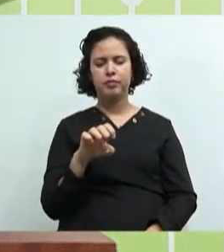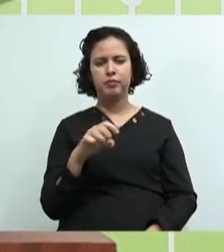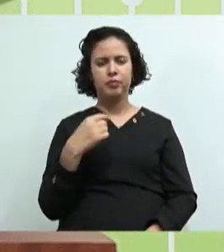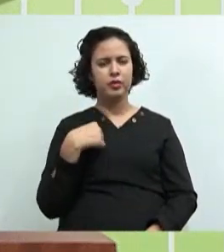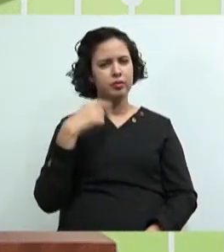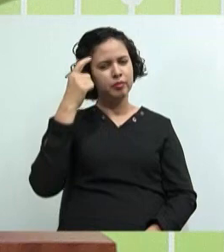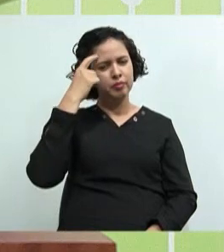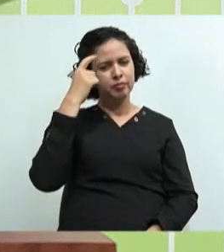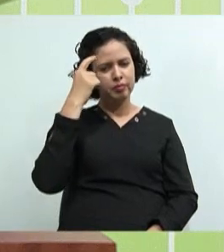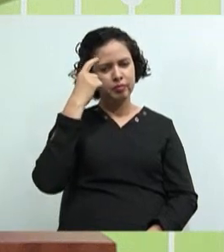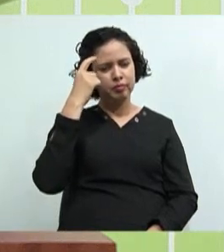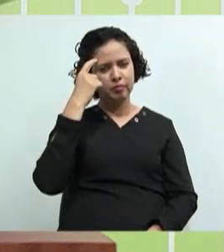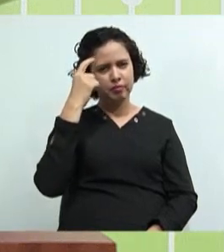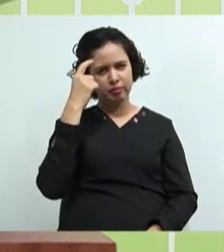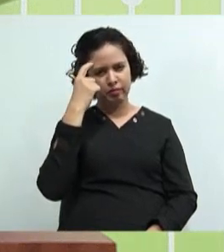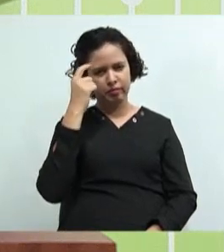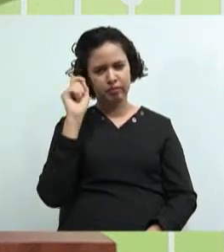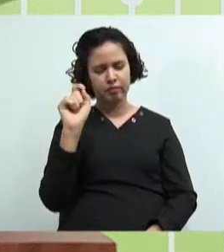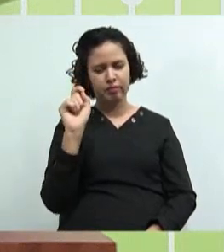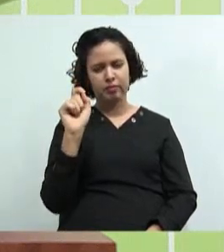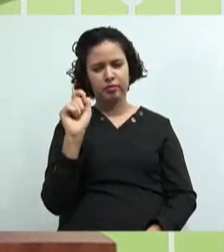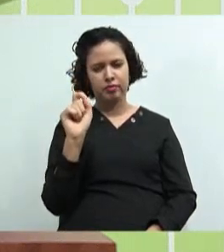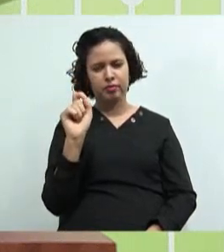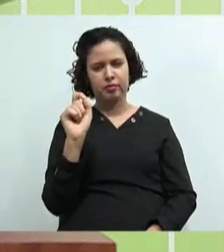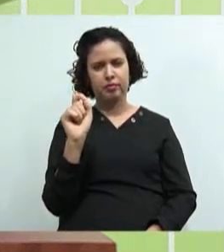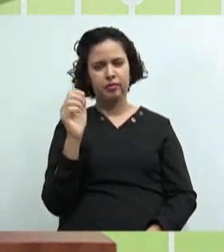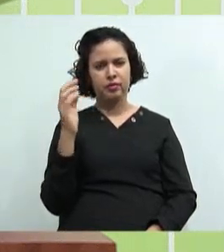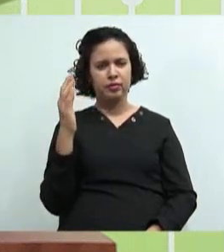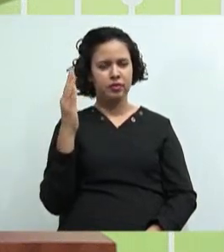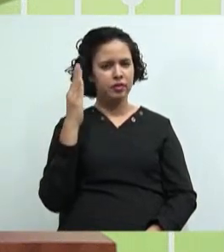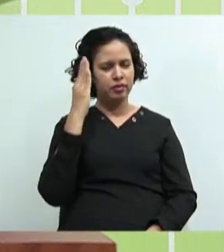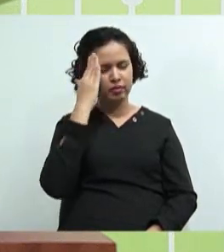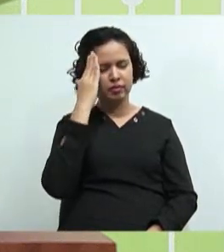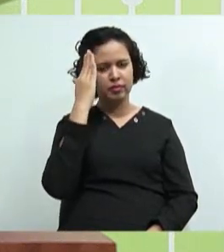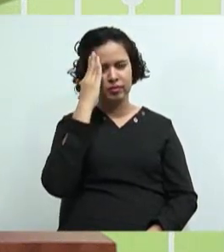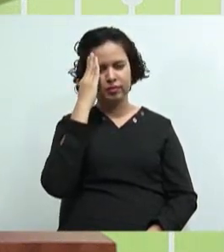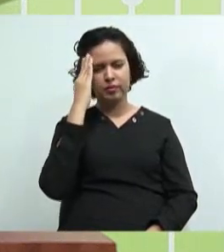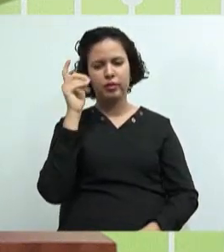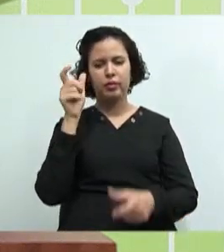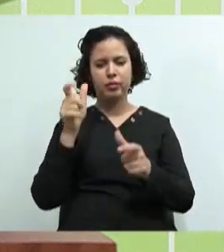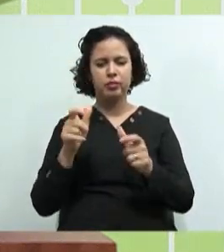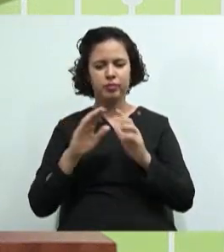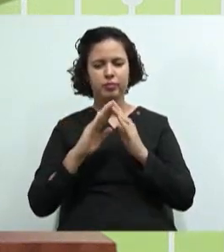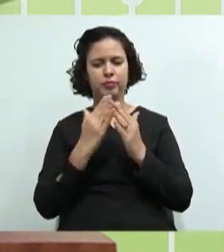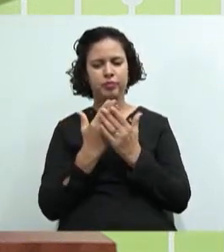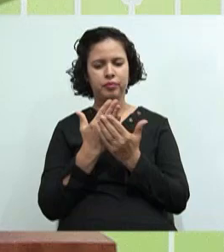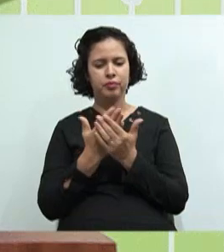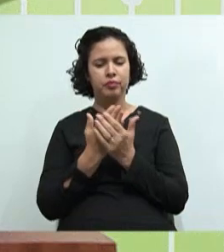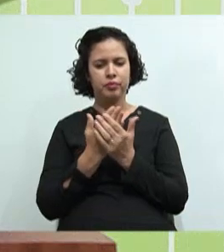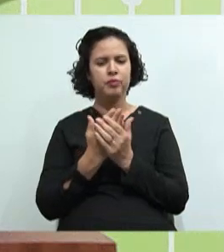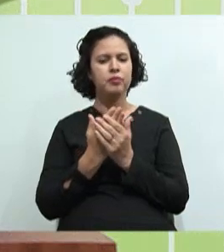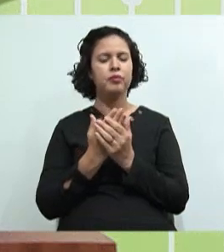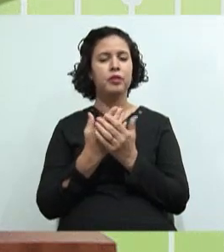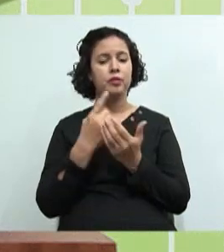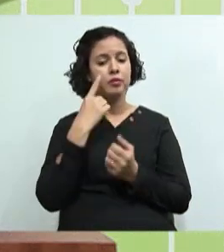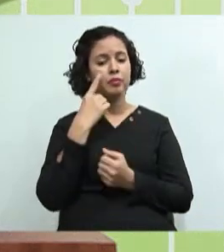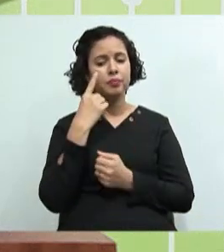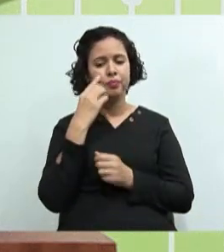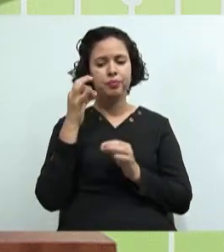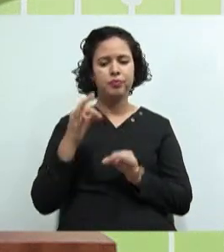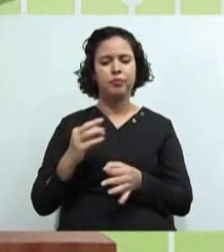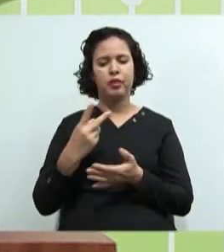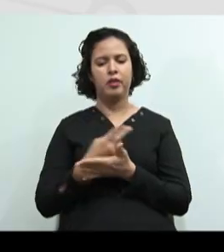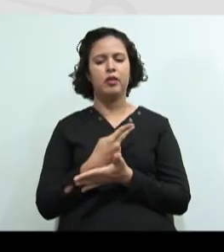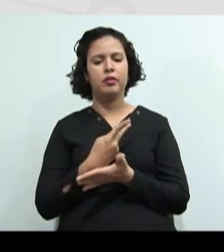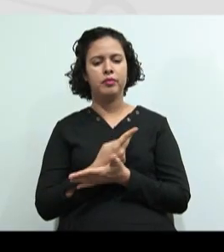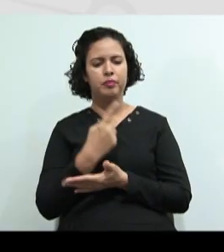tô com uma breve impressão que eu sei de onde é. Já ouvimos essa escola aqui. Então, parabéns aos alunos. Vamos verificar aqui então. Elas marcaram a letra